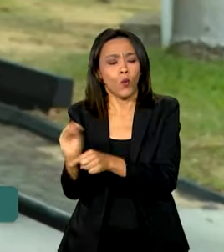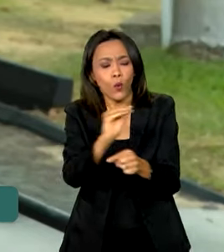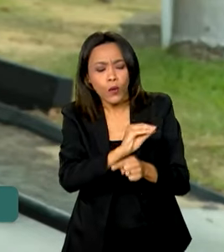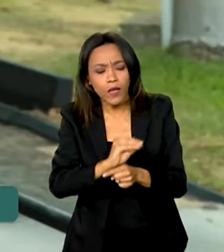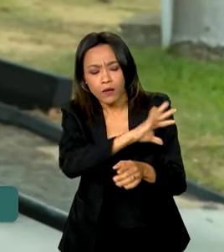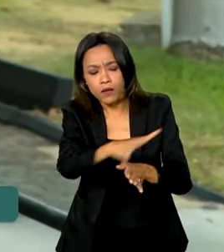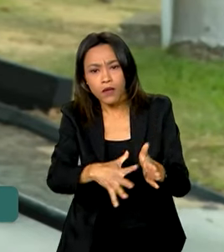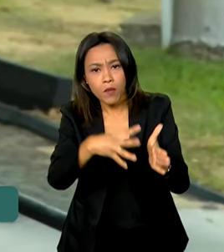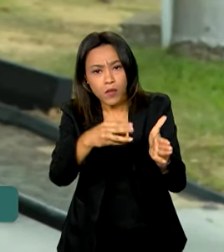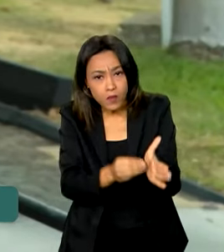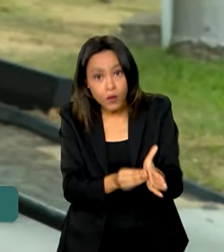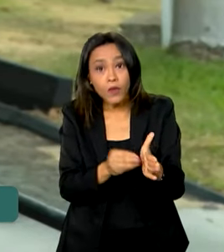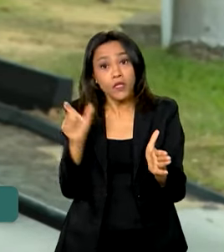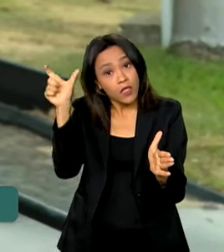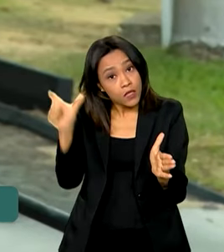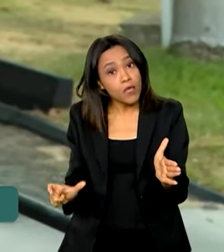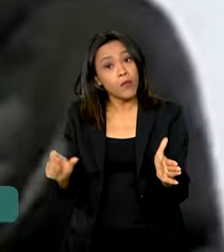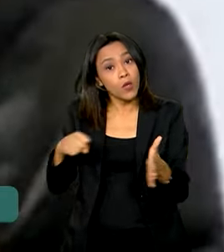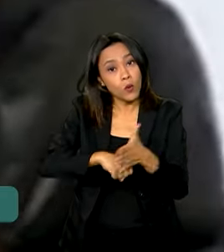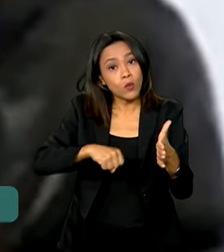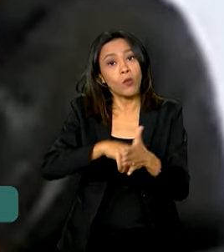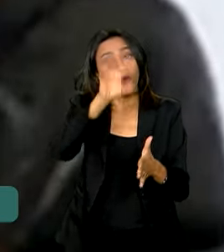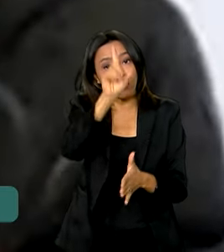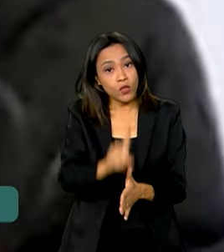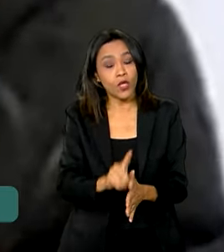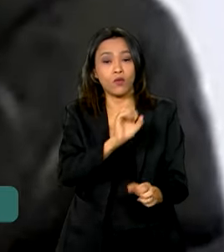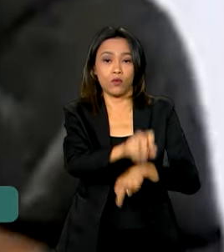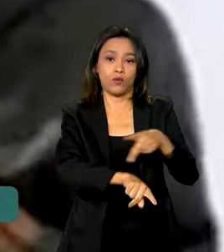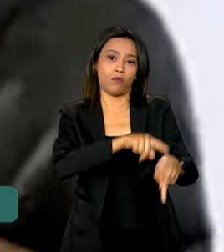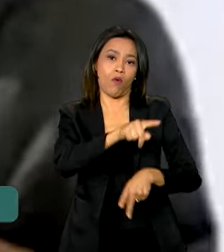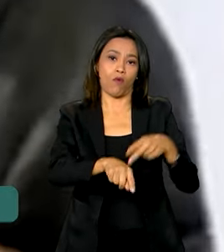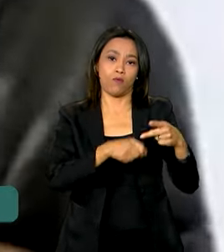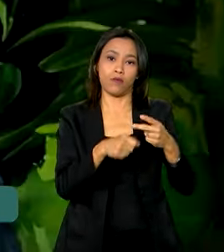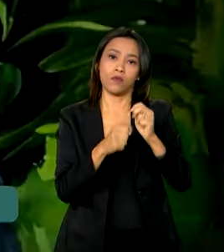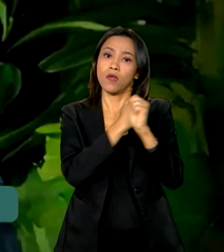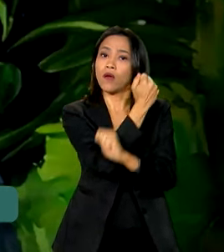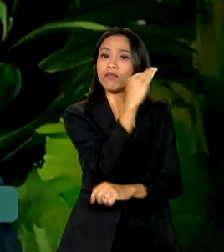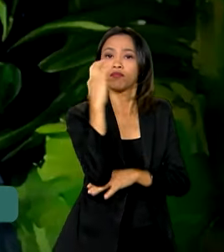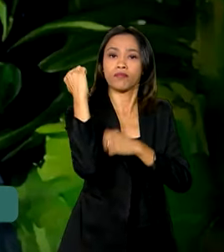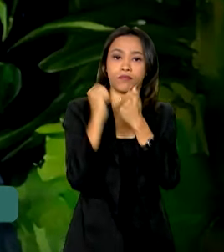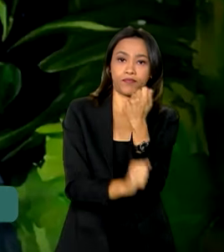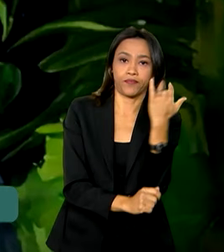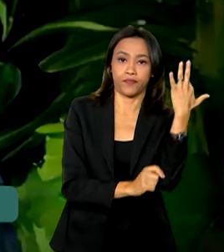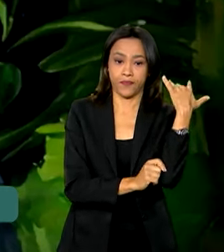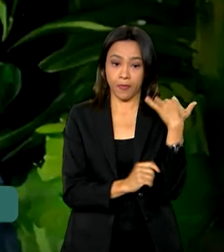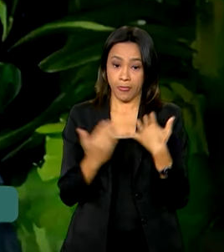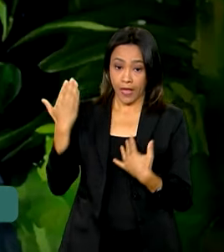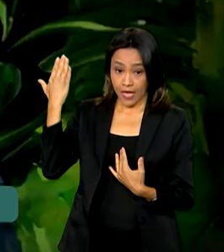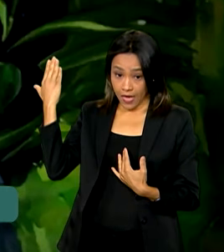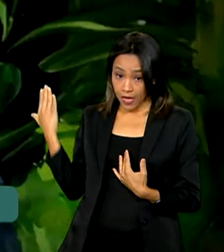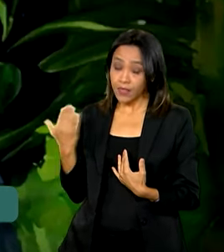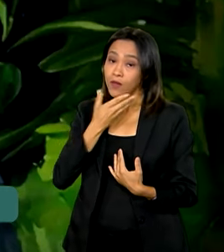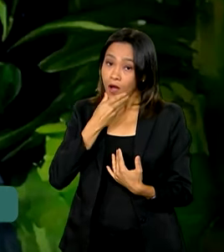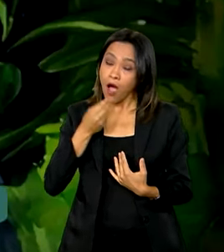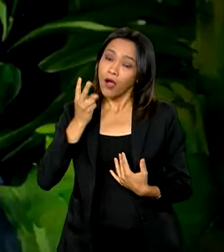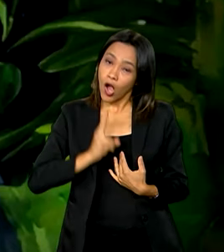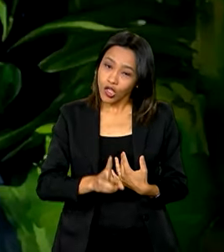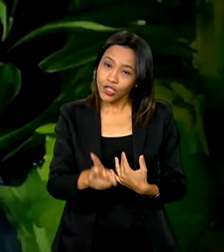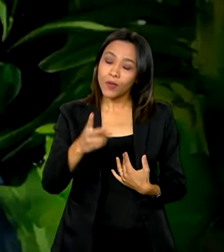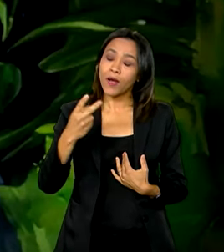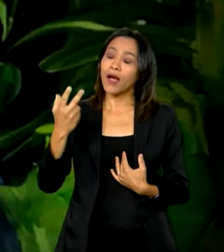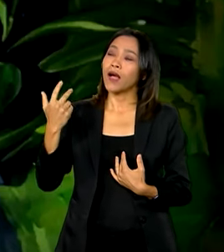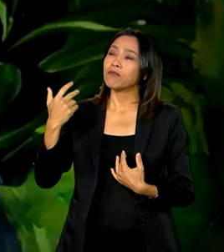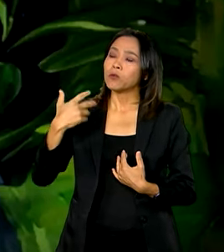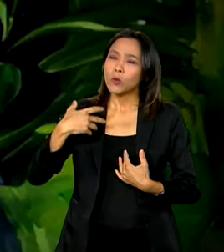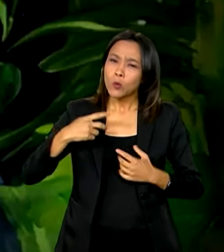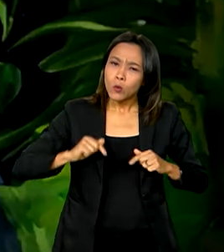pelos direitos de povos da floresta. Para a ministra Marina Silva, o legado de Chico Mendes continua a inspirar